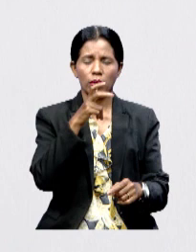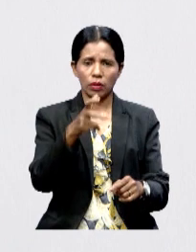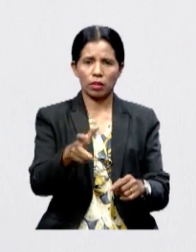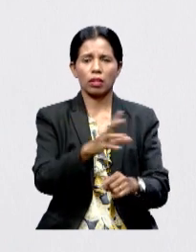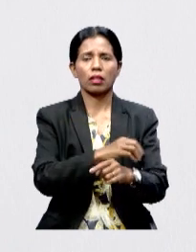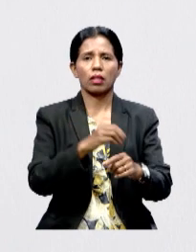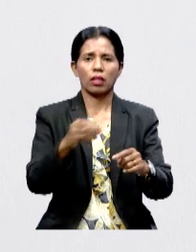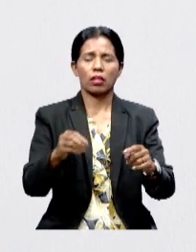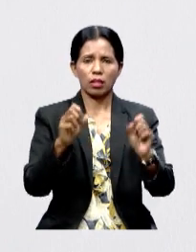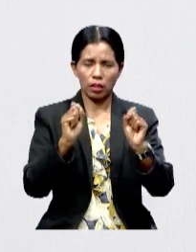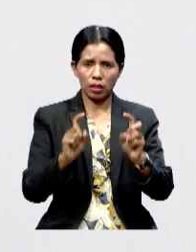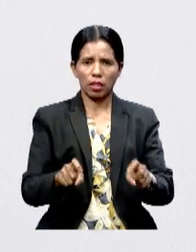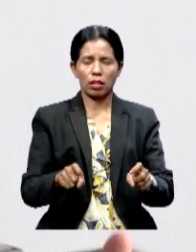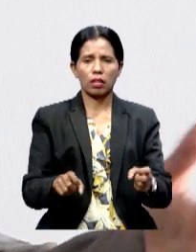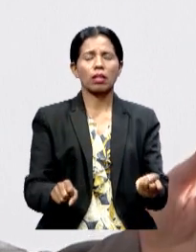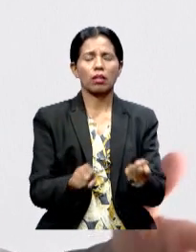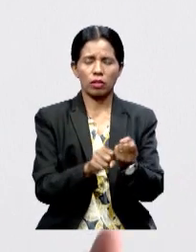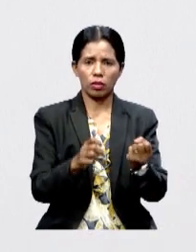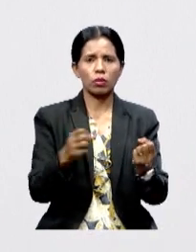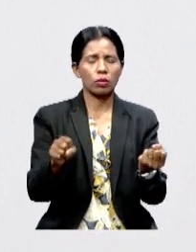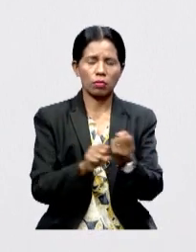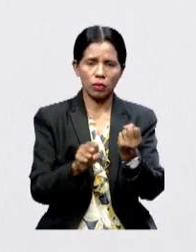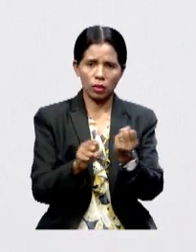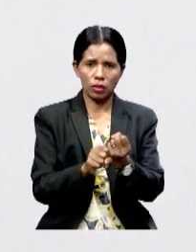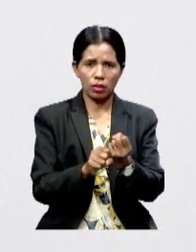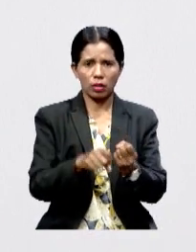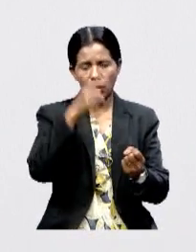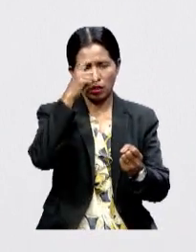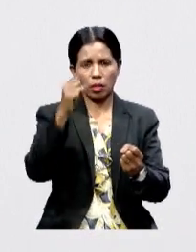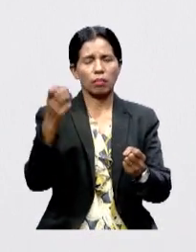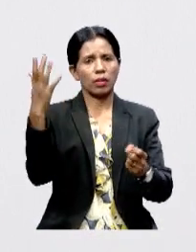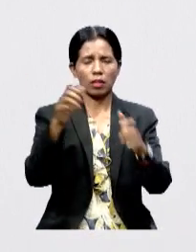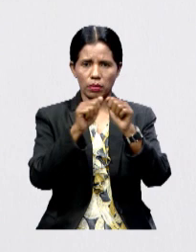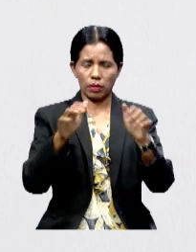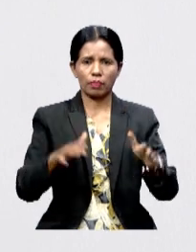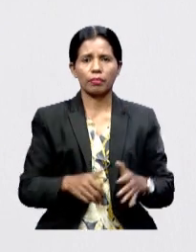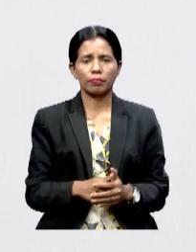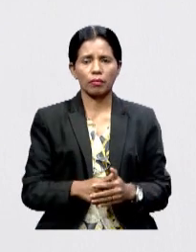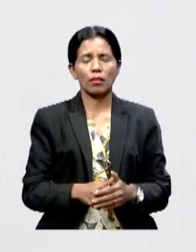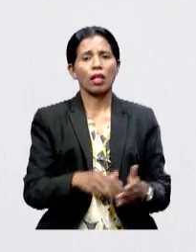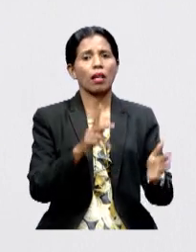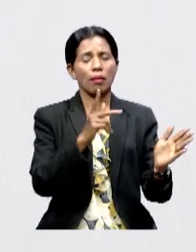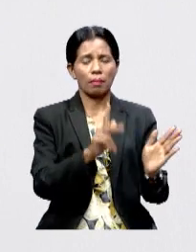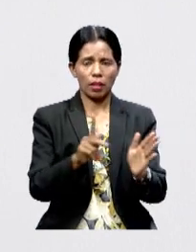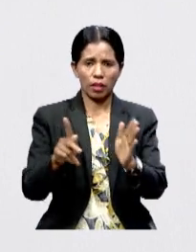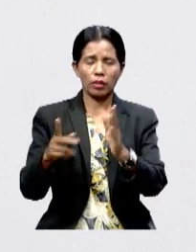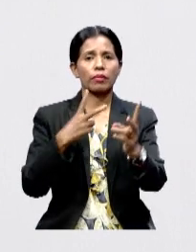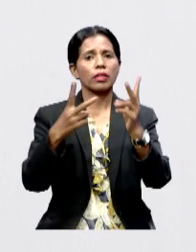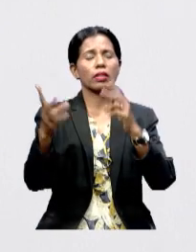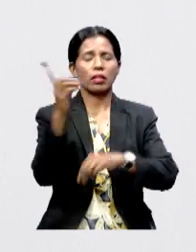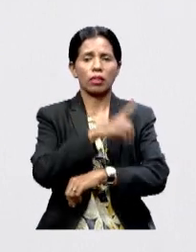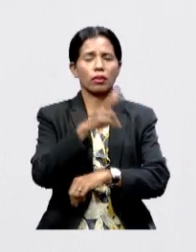língua portuguesa tem que ser reforçada, como sejam os vários setores da administração. Tira plano, durante a visita a Loron Ida e a